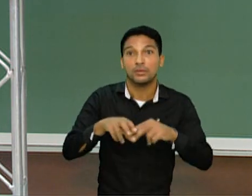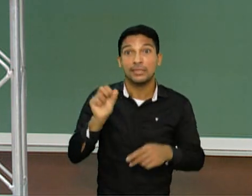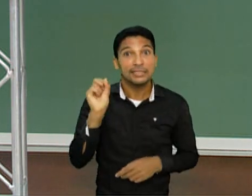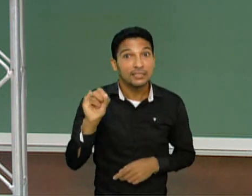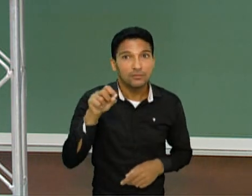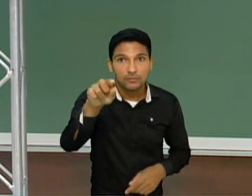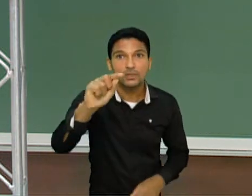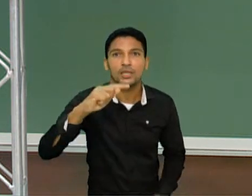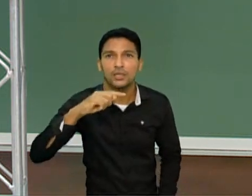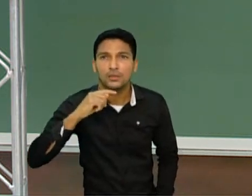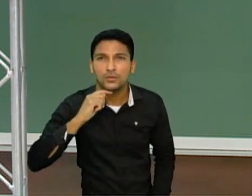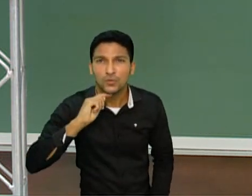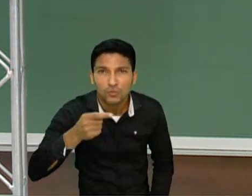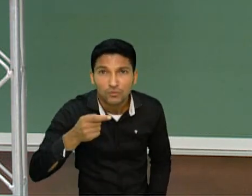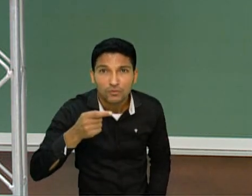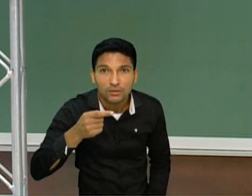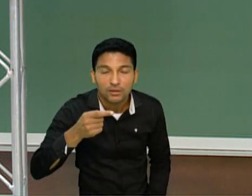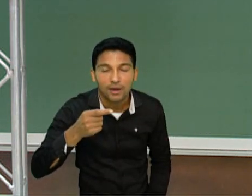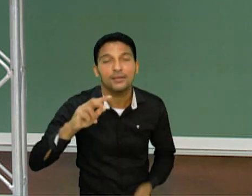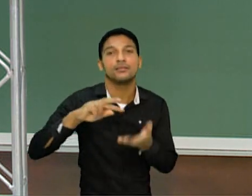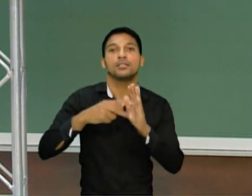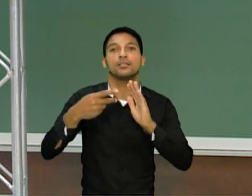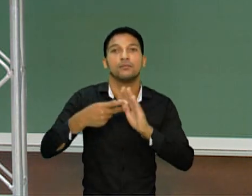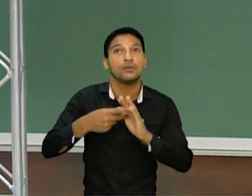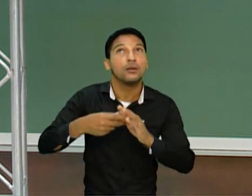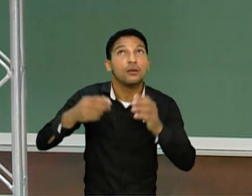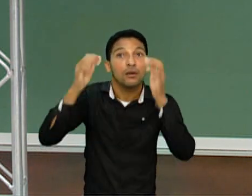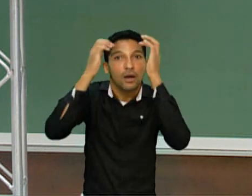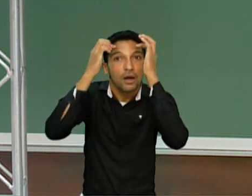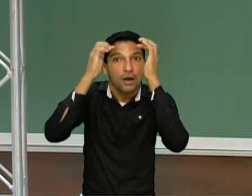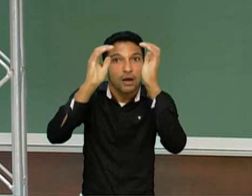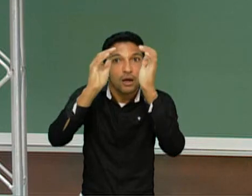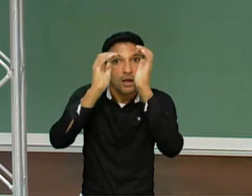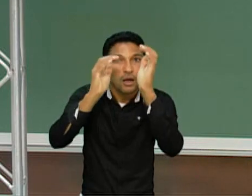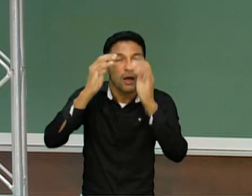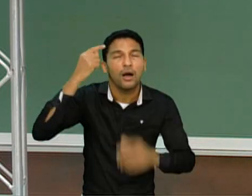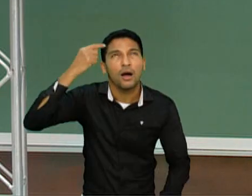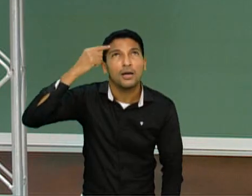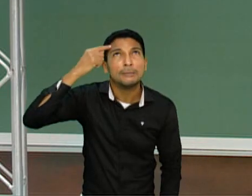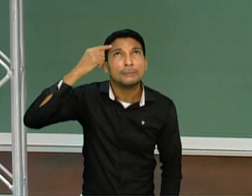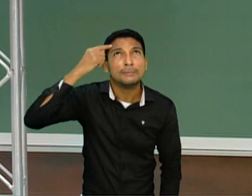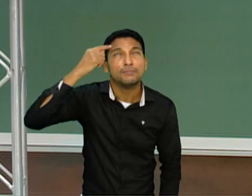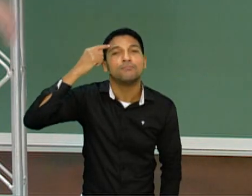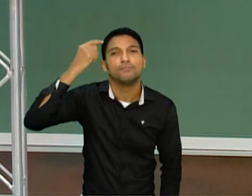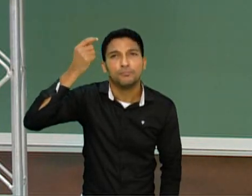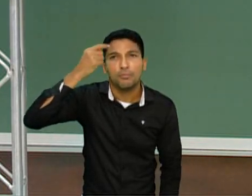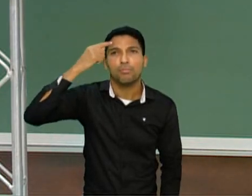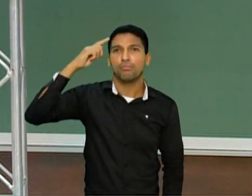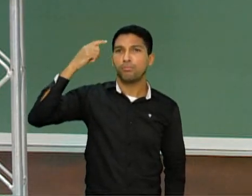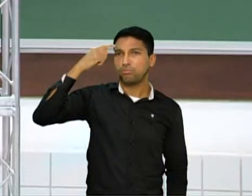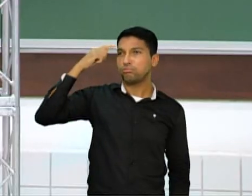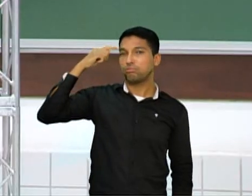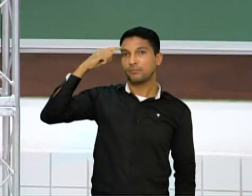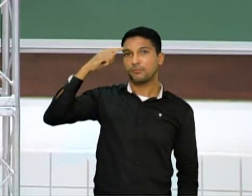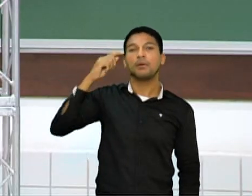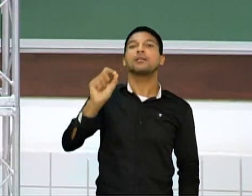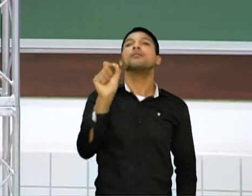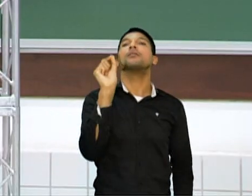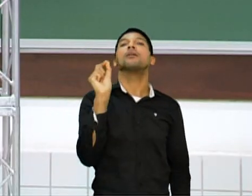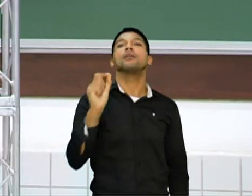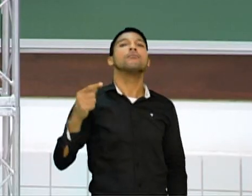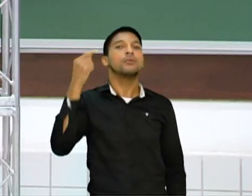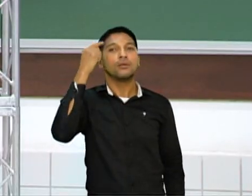O ato de duvidar é um ato do pensamento. Então, quem está pensando? Eu